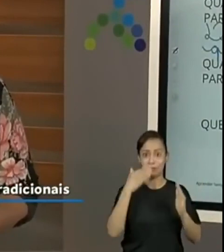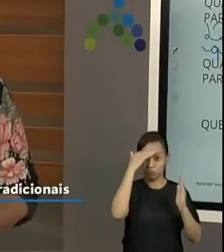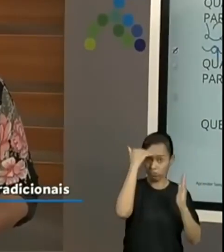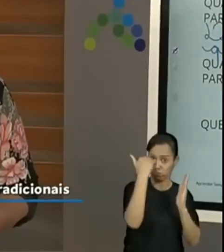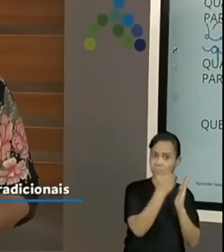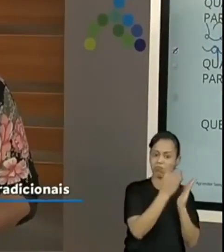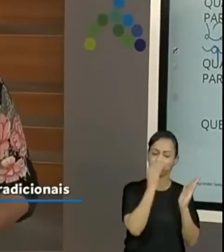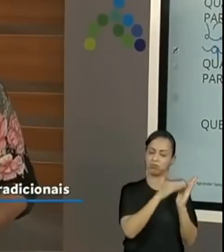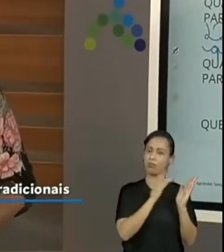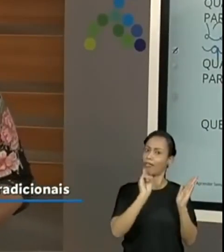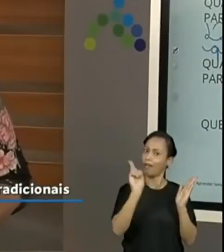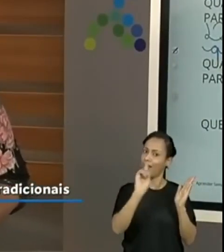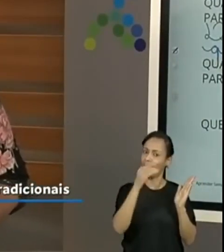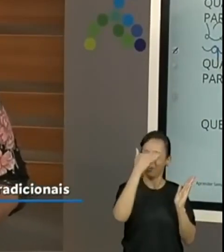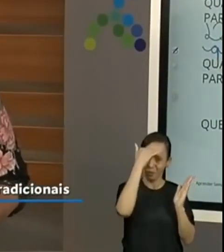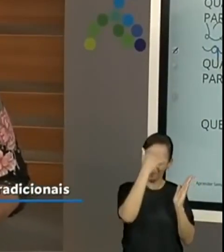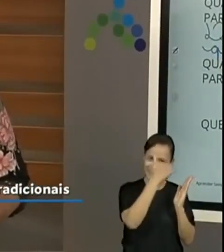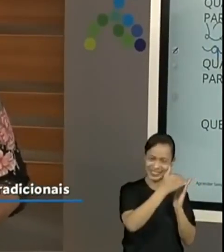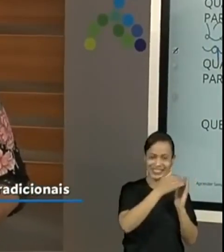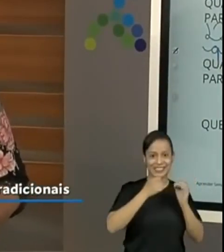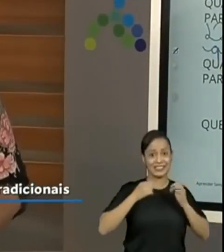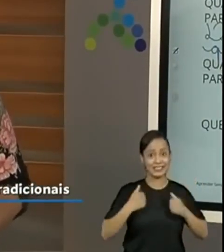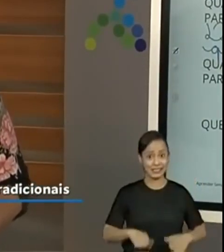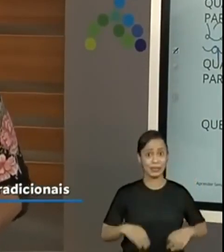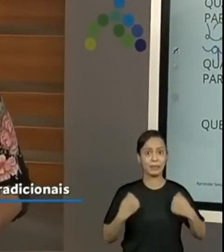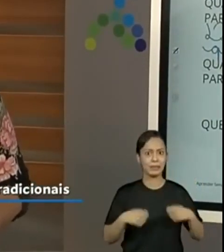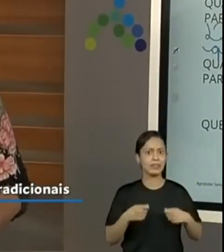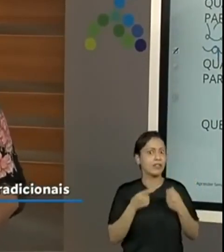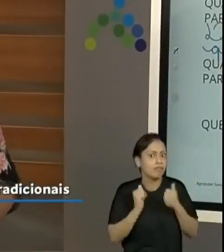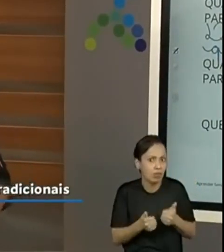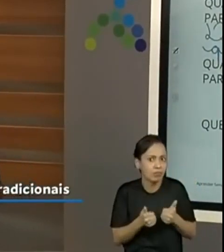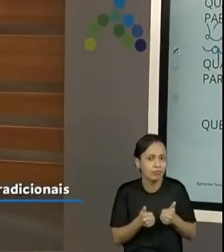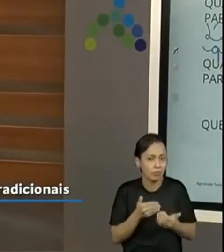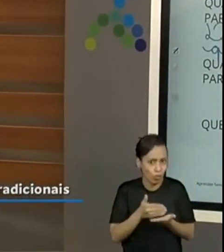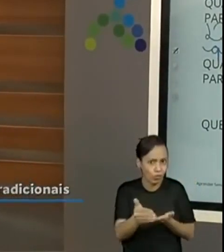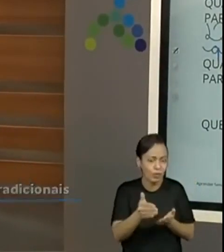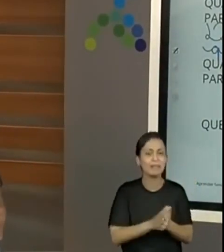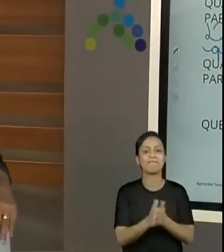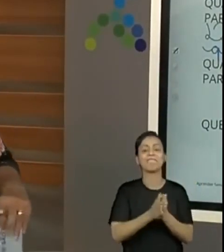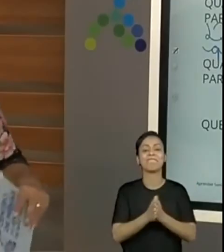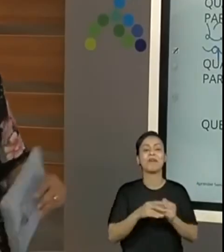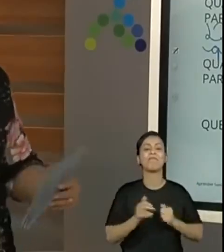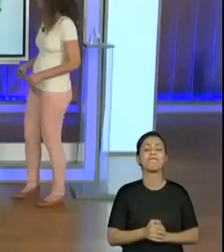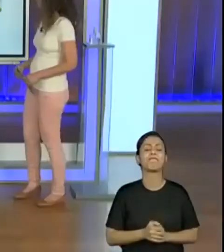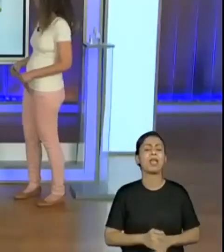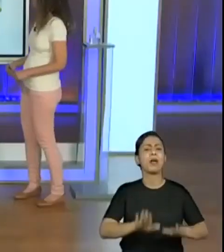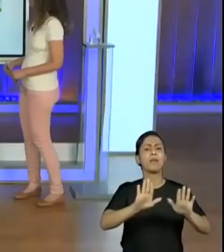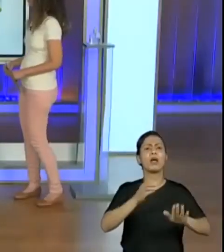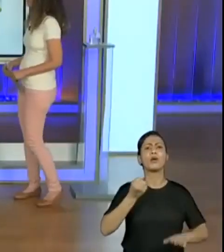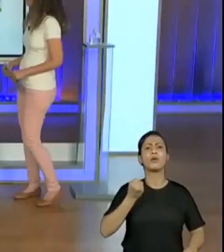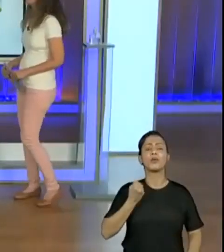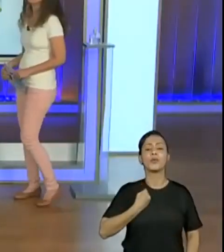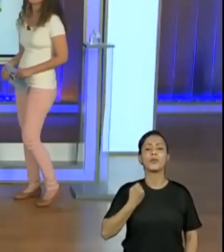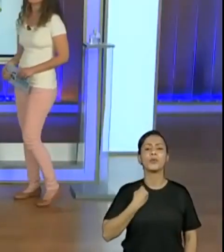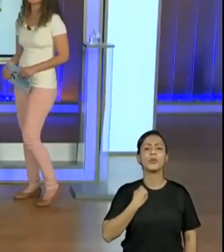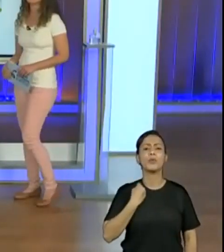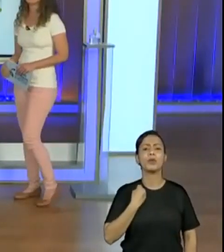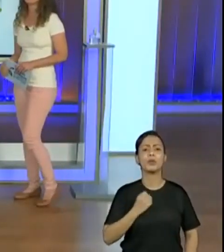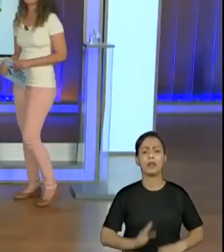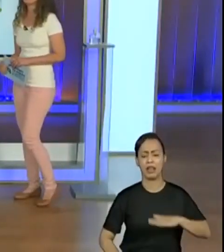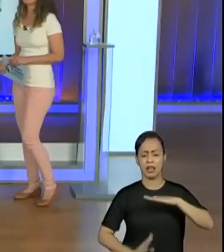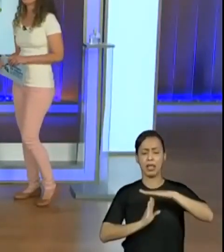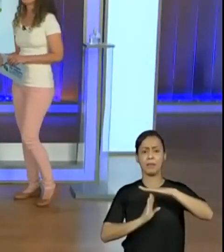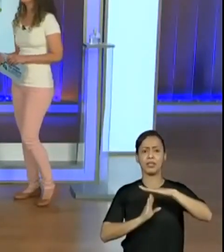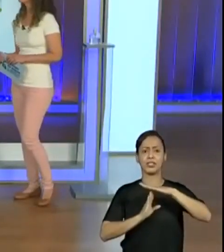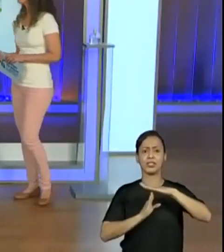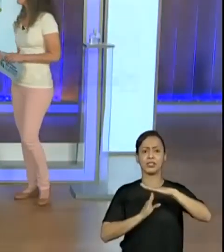parte do texto para localizar aquelas informações. Vamos continuar? Vamos? Qual era o número recomendado de